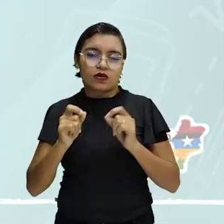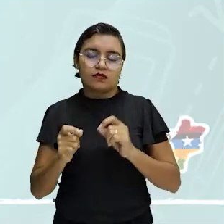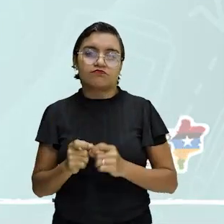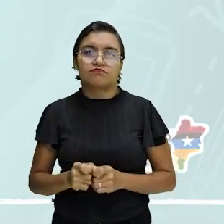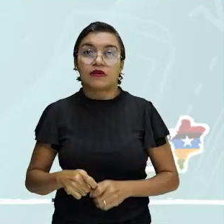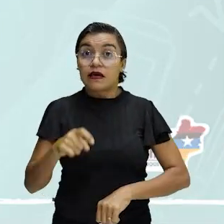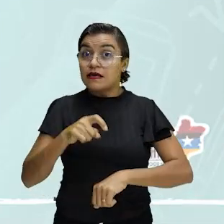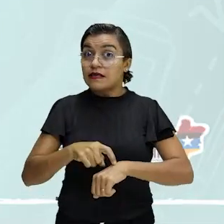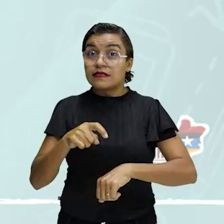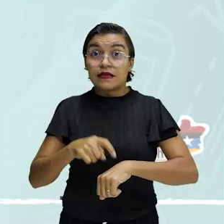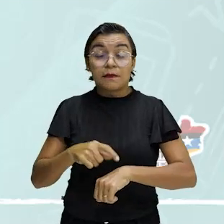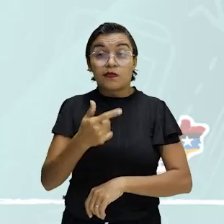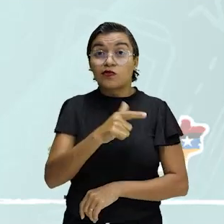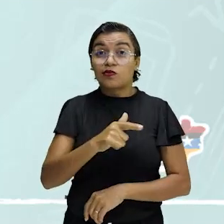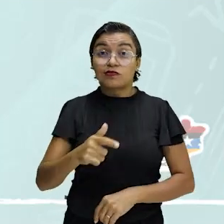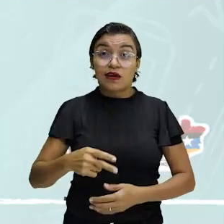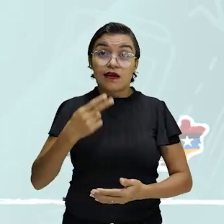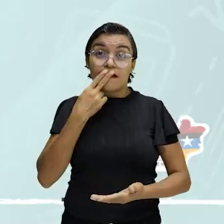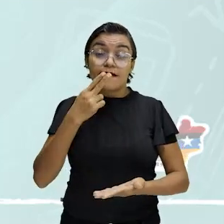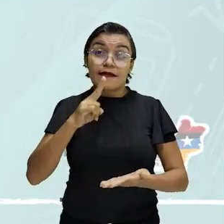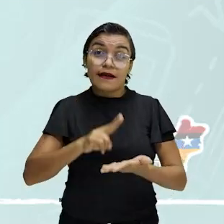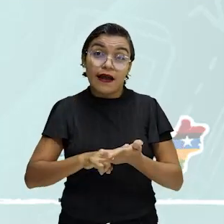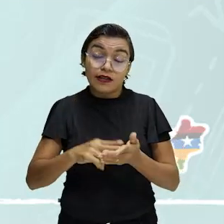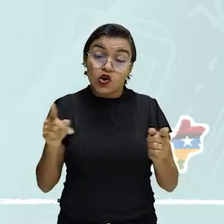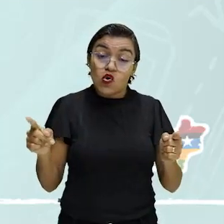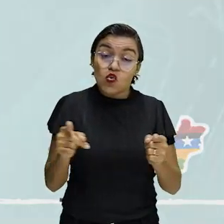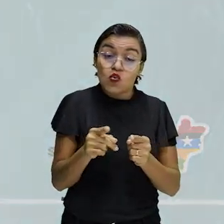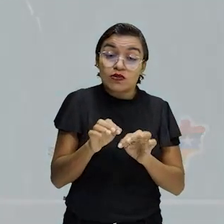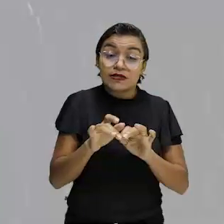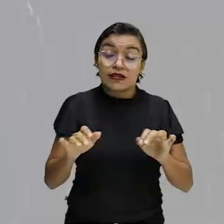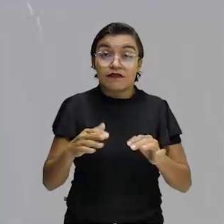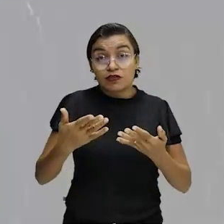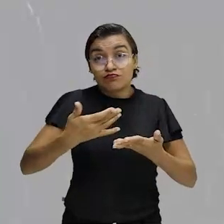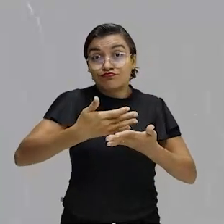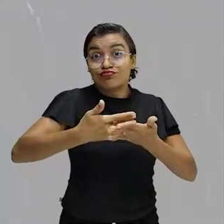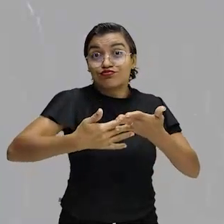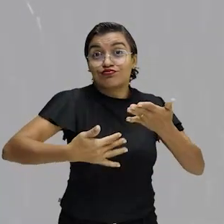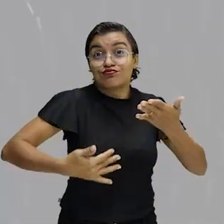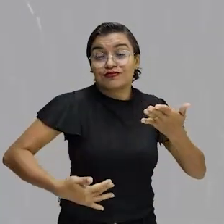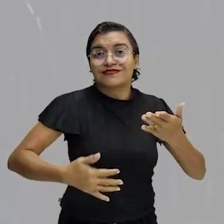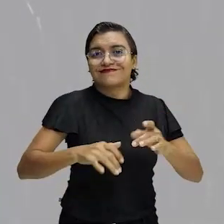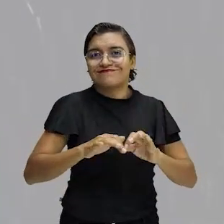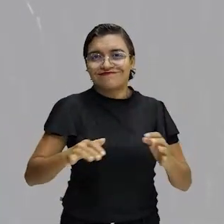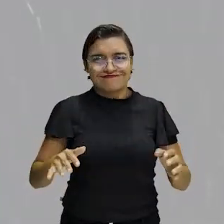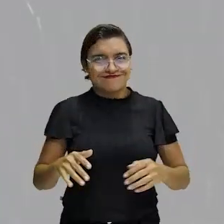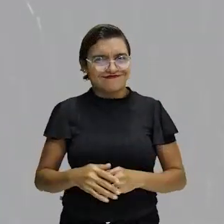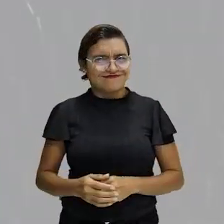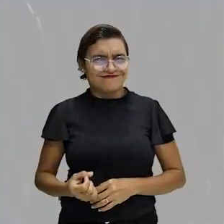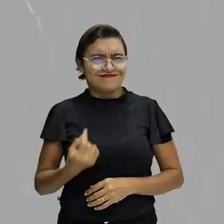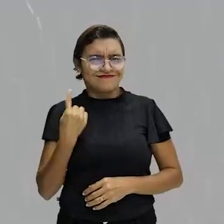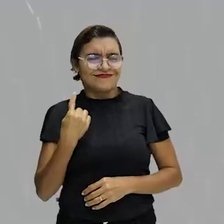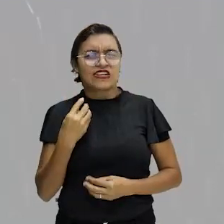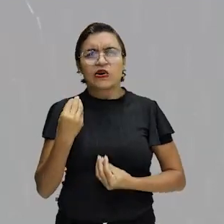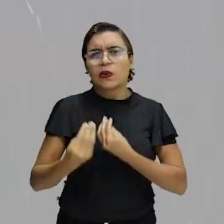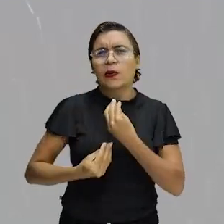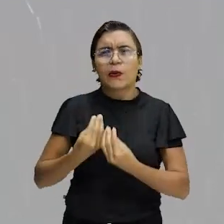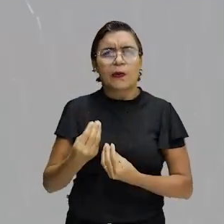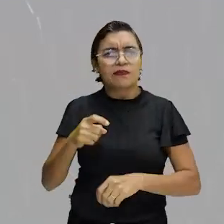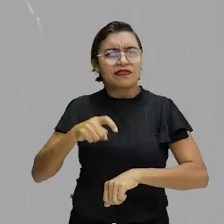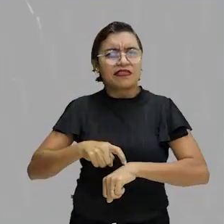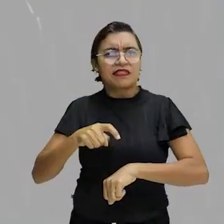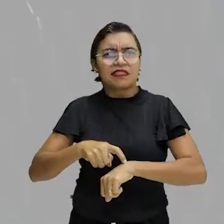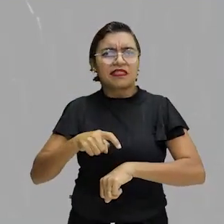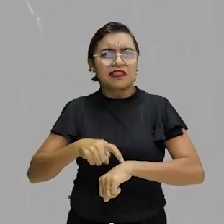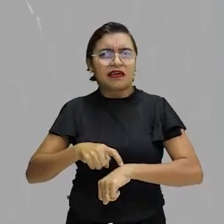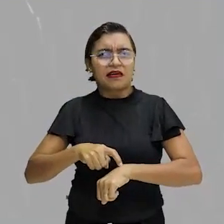escrever uma carta mais curta. Ao invés disso, eu escrevi uma longa. É bem paradoxal. Ele disse que ele não teve tempo para